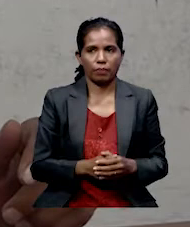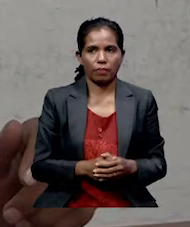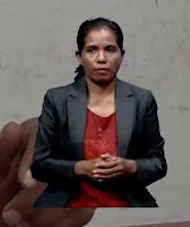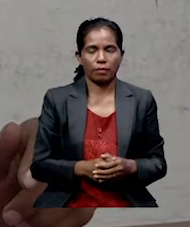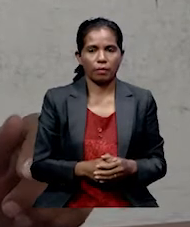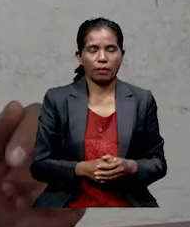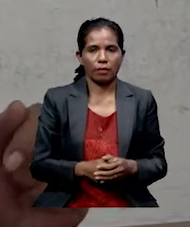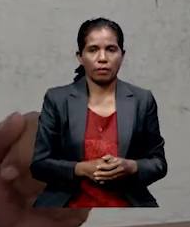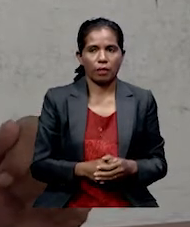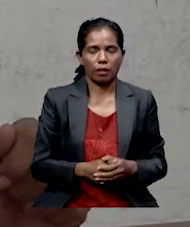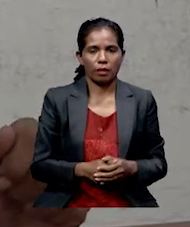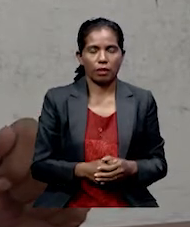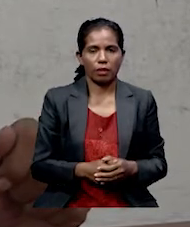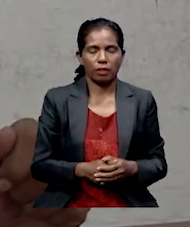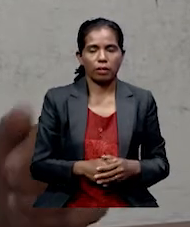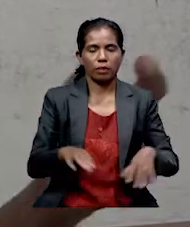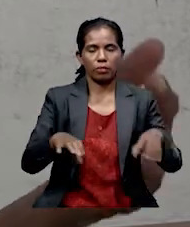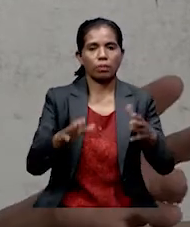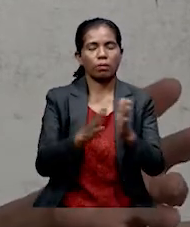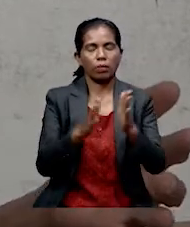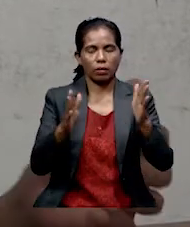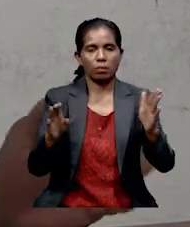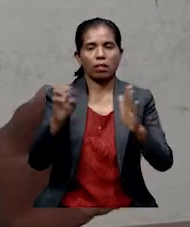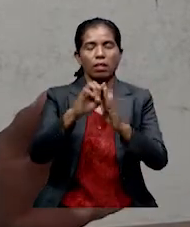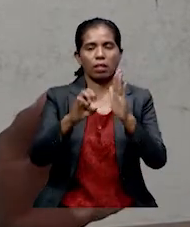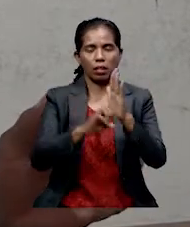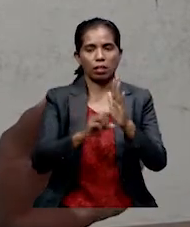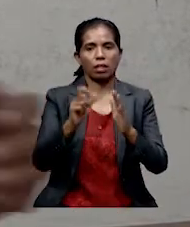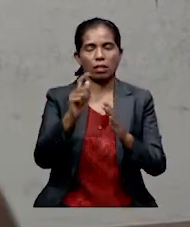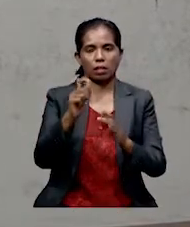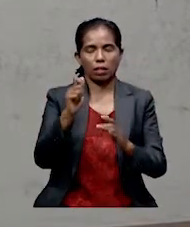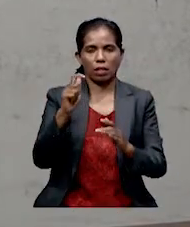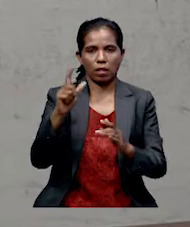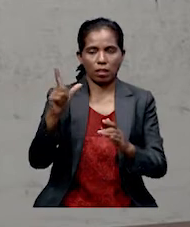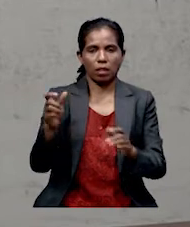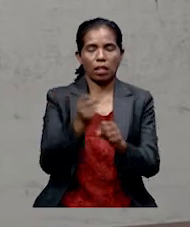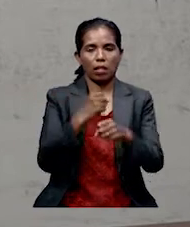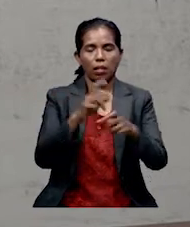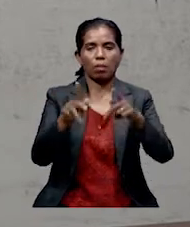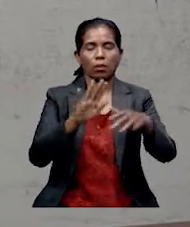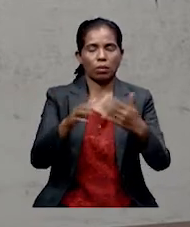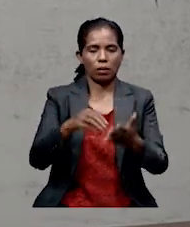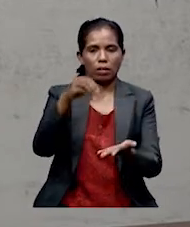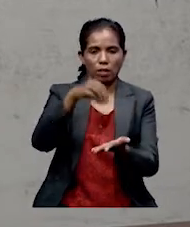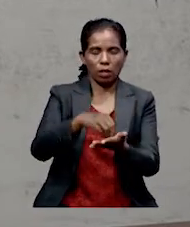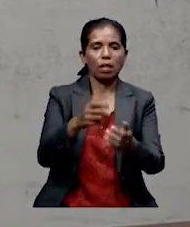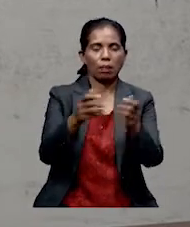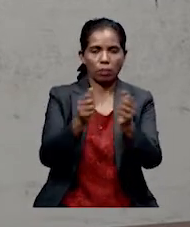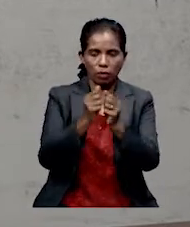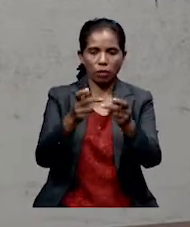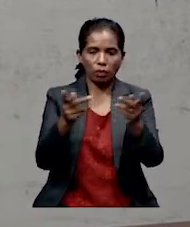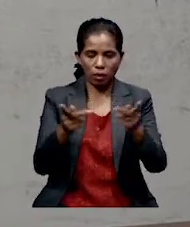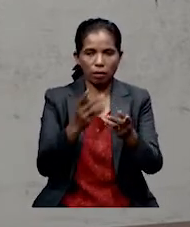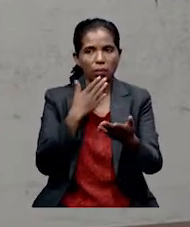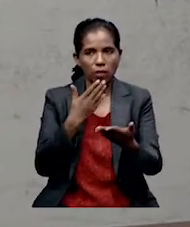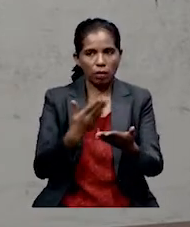mak estatal ordenamento territorial halo komendar sira helamutu helaho fatindia indonesia